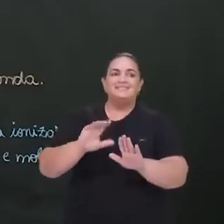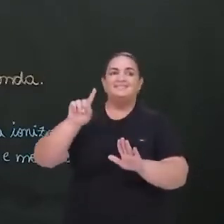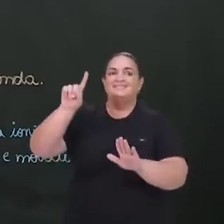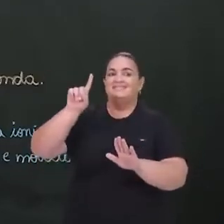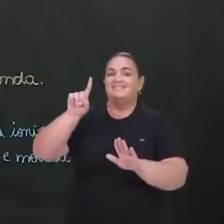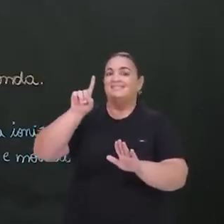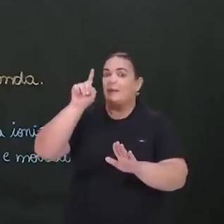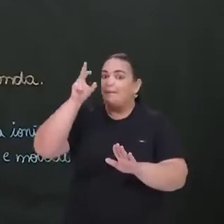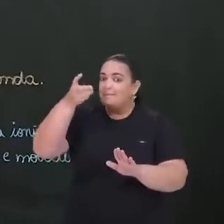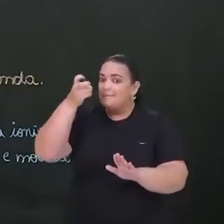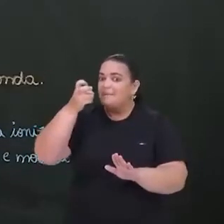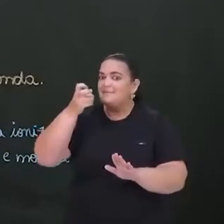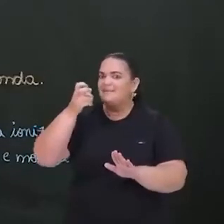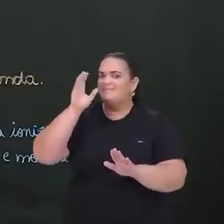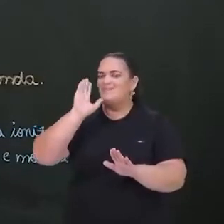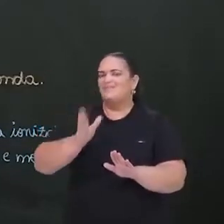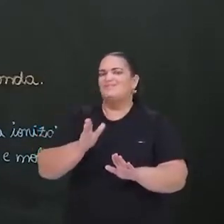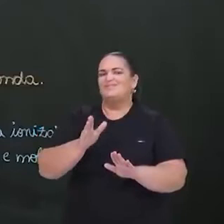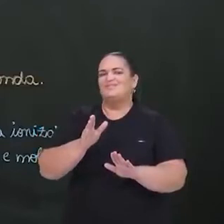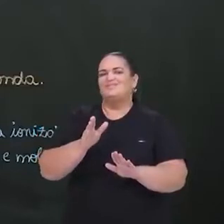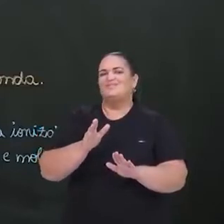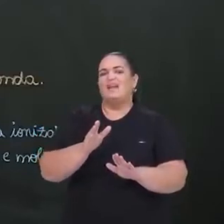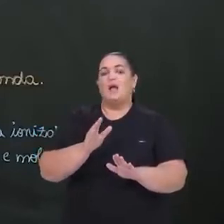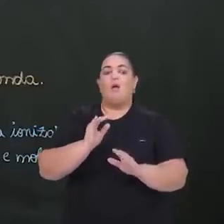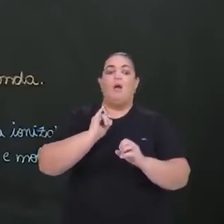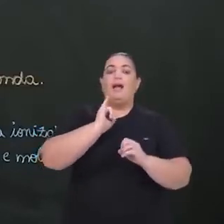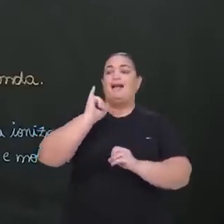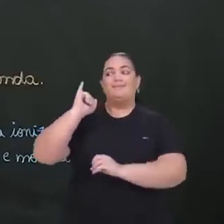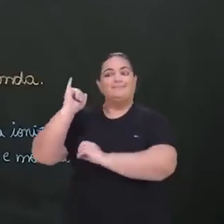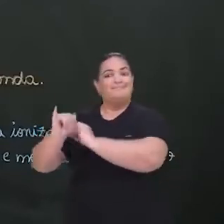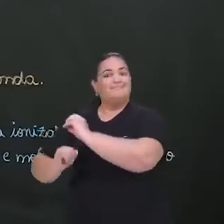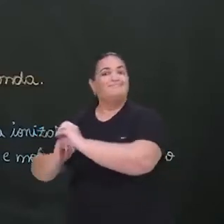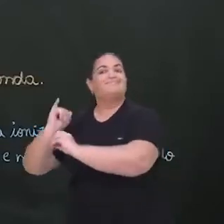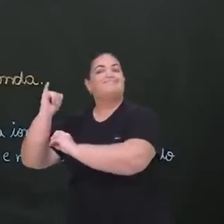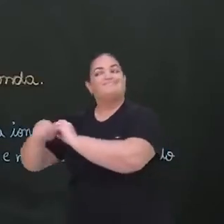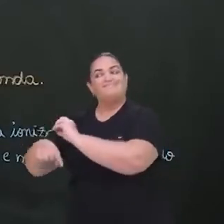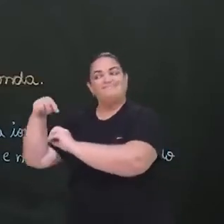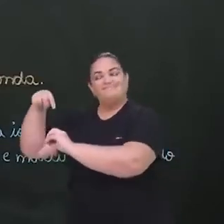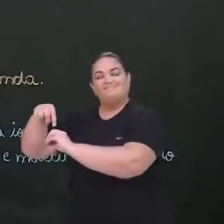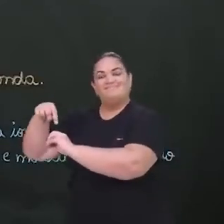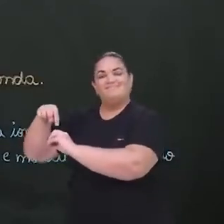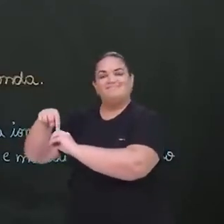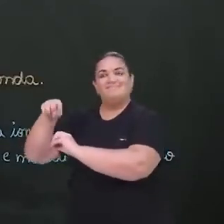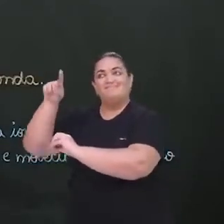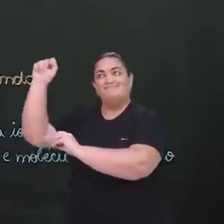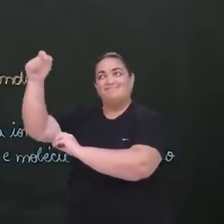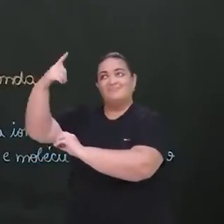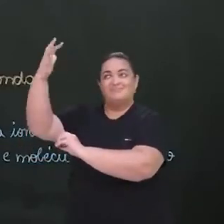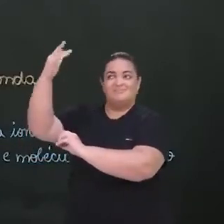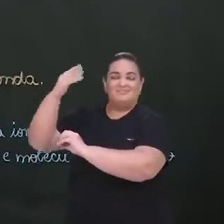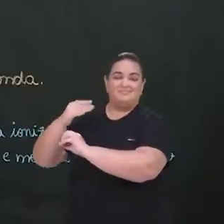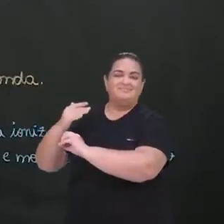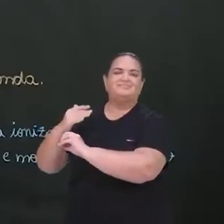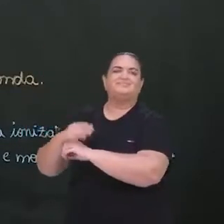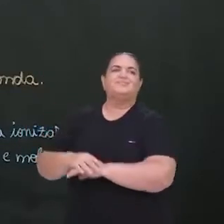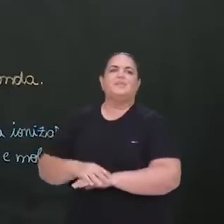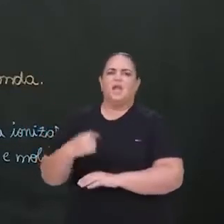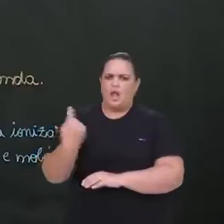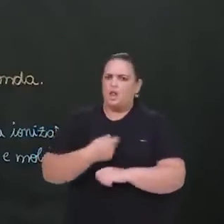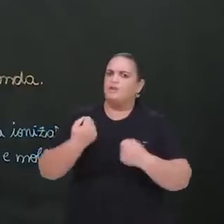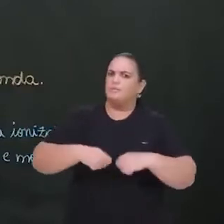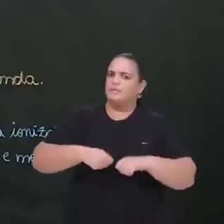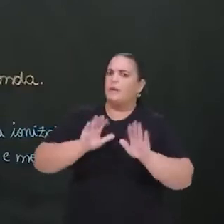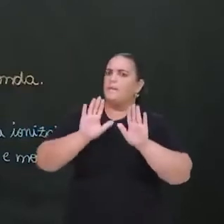categoria de radiação ionizante. Ah, então não posso pegar sol. Imagina, claro que você pode, precisa, todos nós. Mas